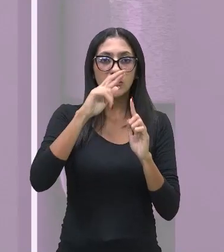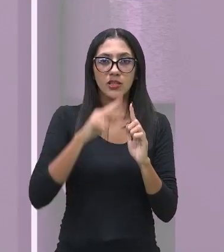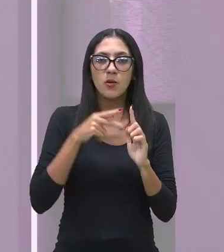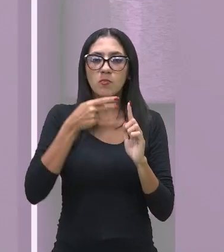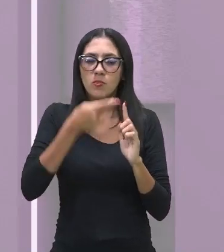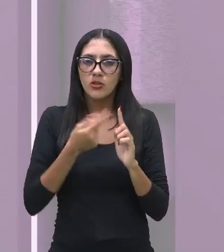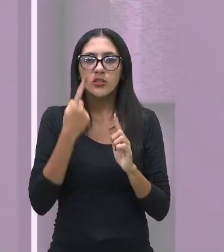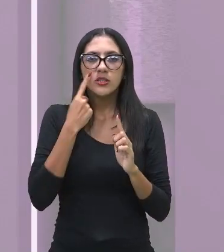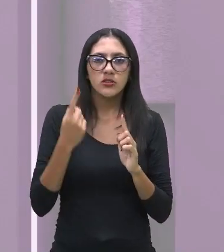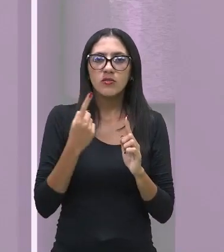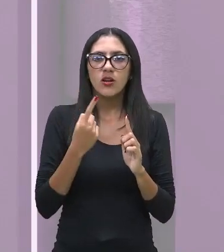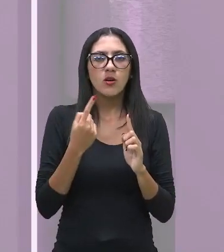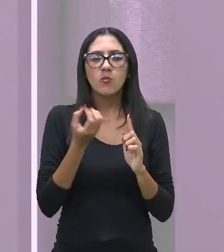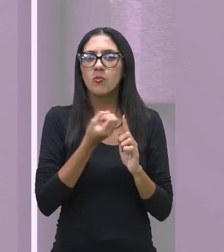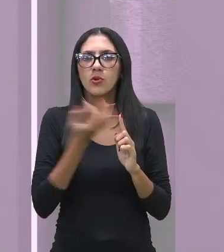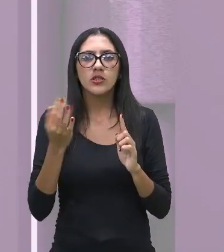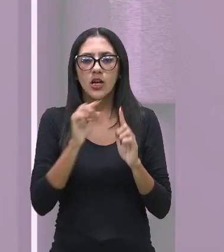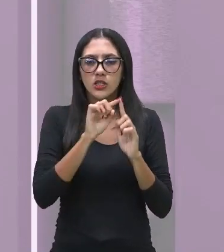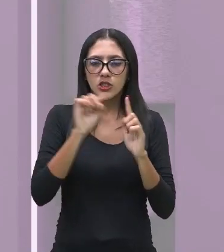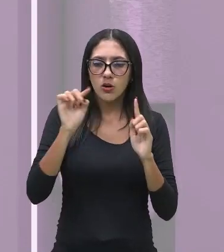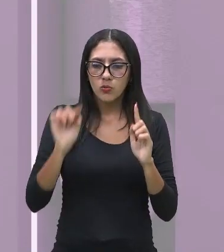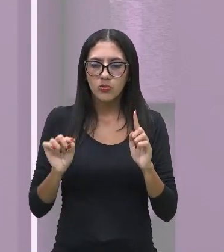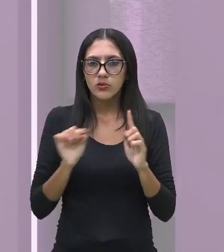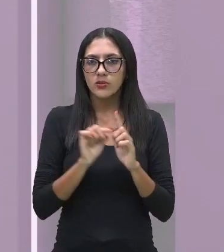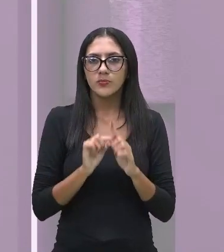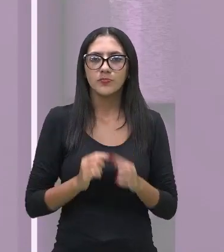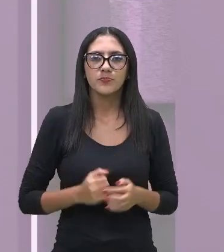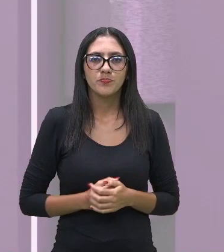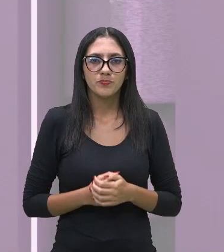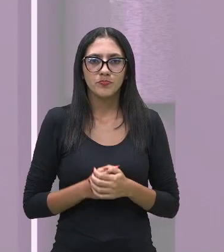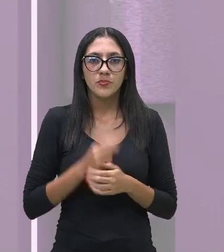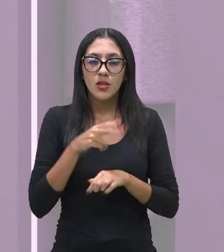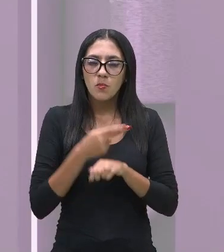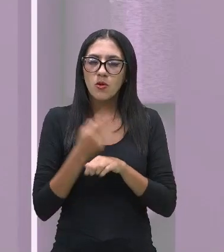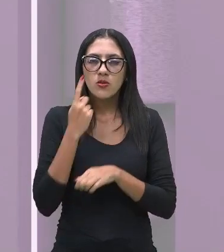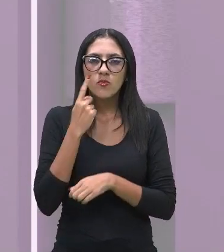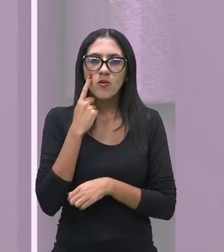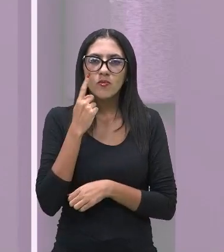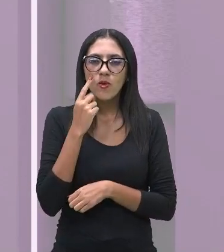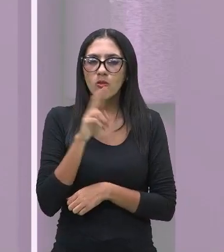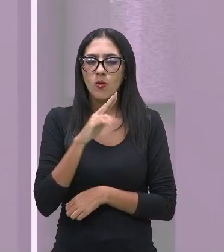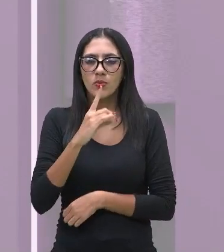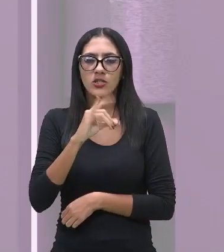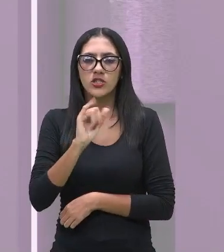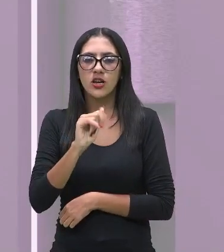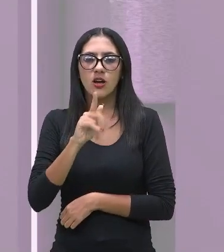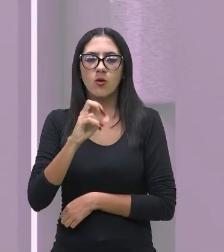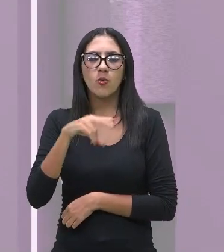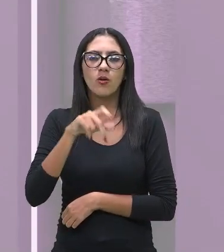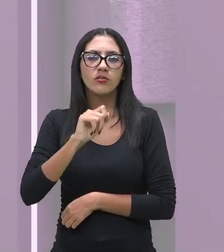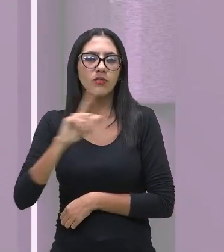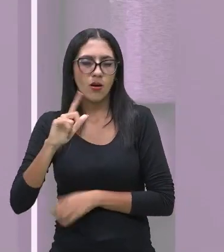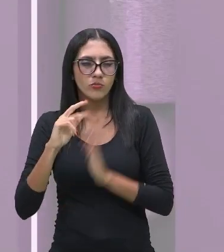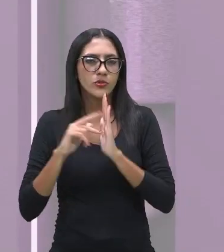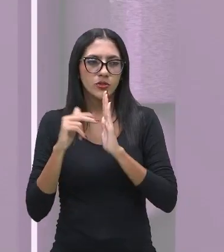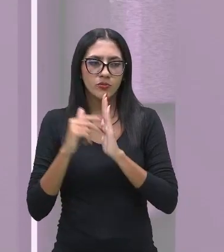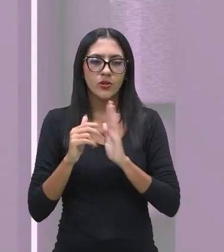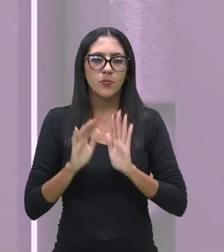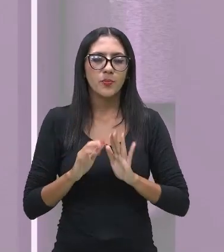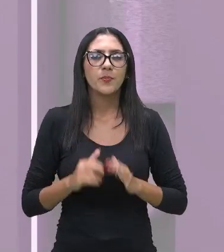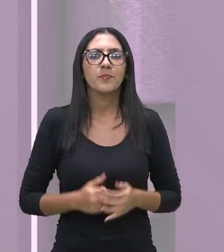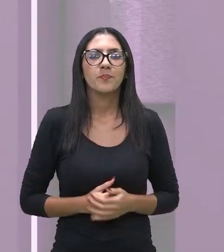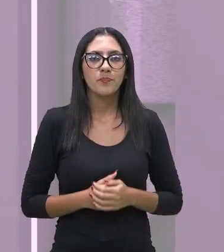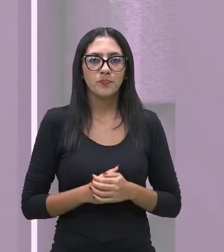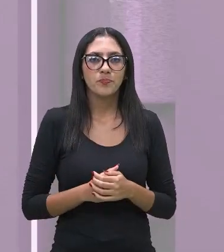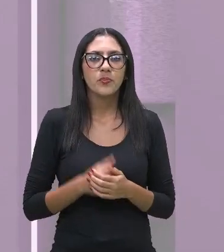possíveis, ok? E já já você vai visualizar o que é uma diagonal comigo. Aí, sabendo que a soma dos ângulos internos de